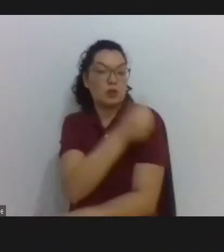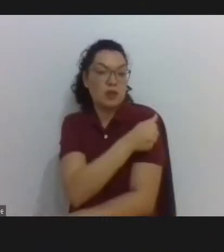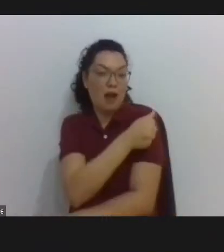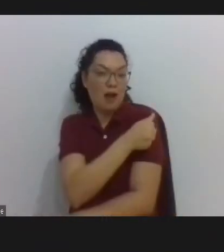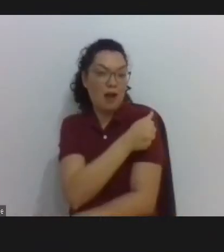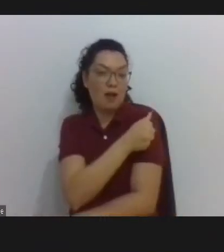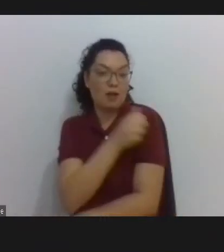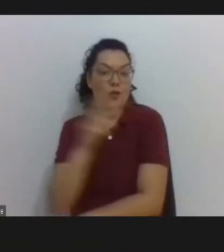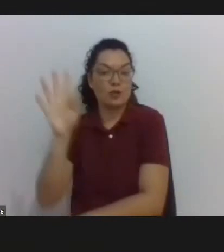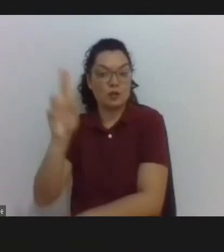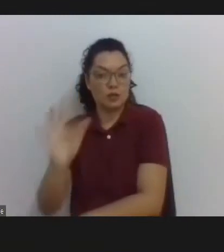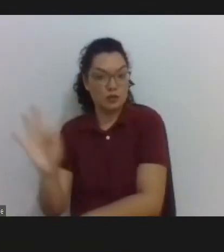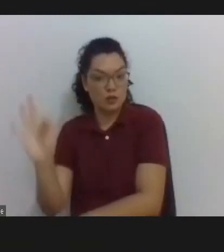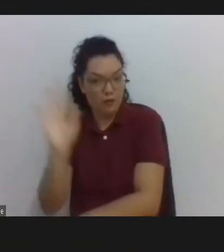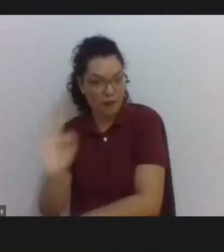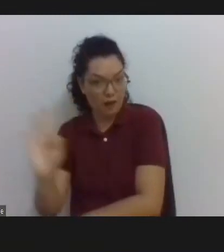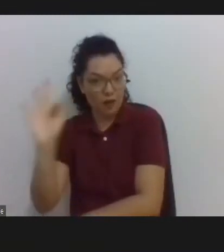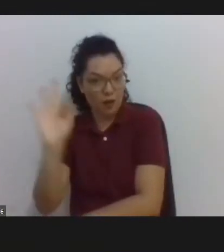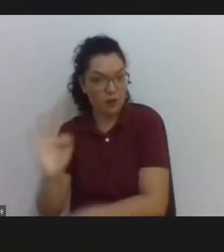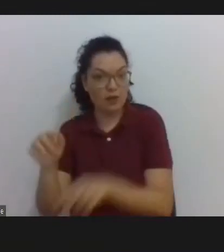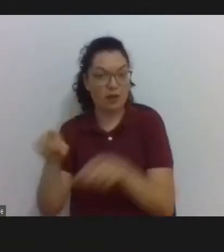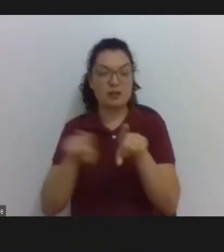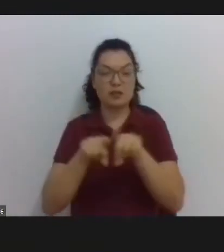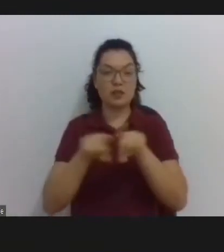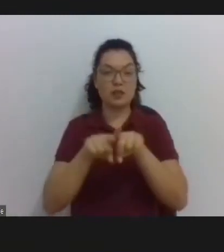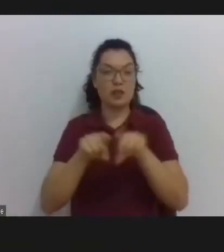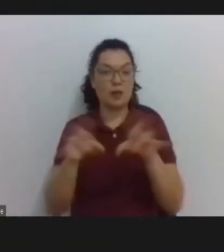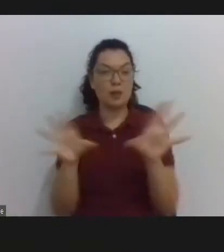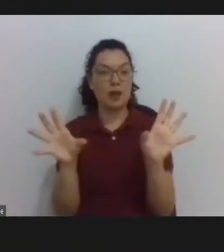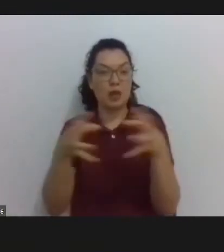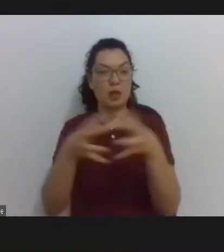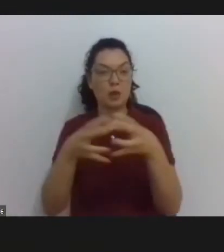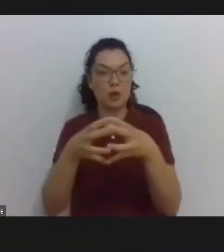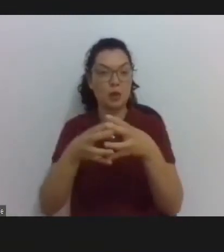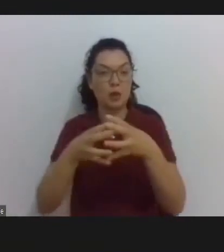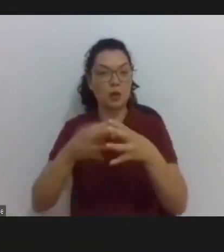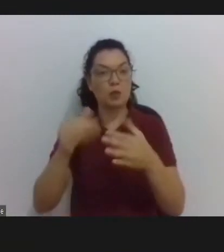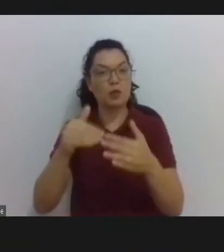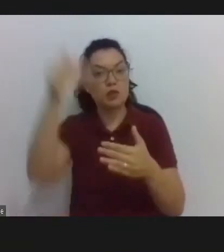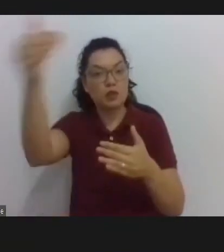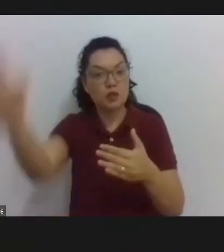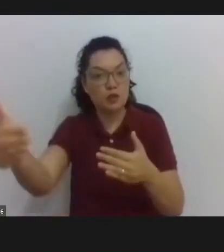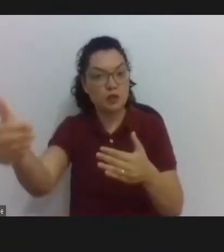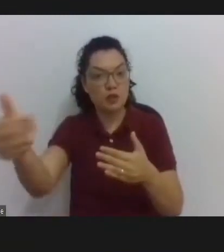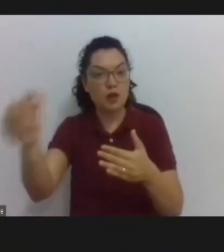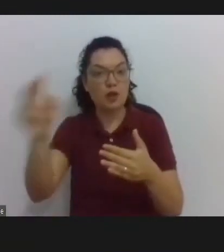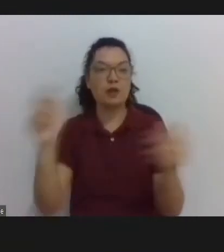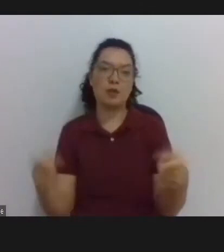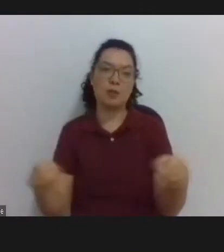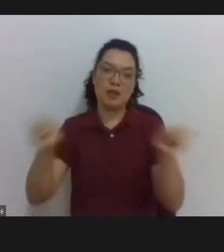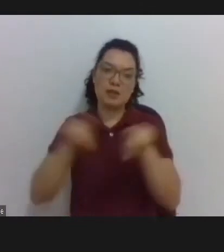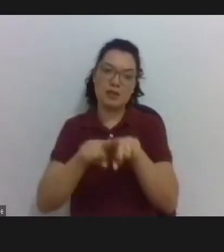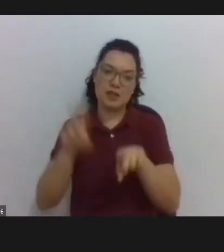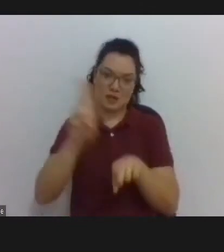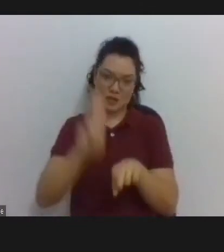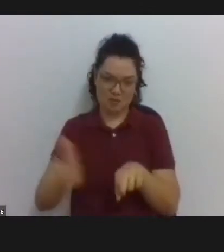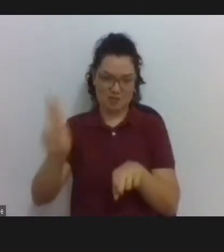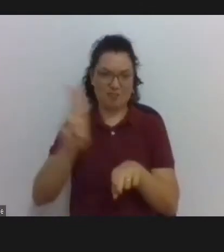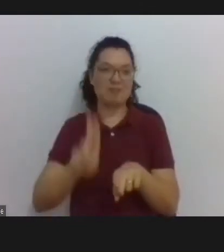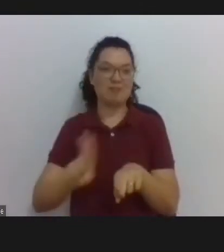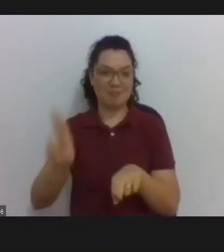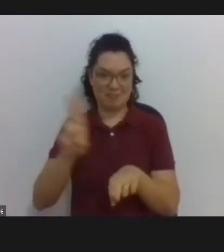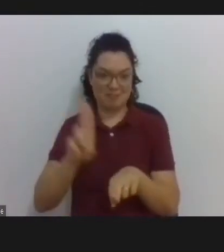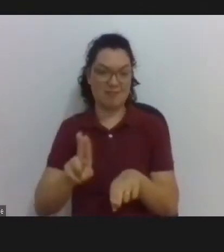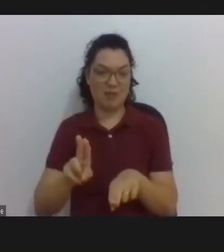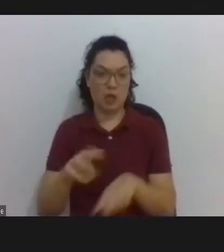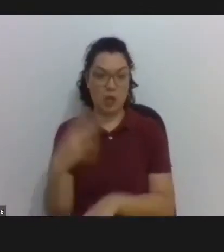diretamente envolvidas nas atividades de extensão realizadas em nossas universidades e instituições de ensino. 4 sessões